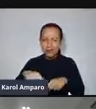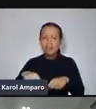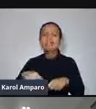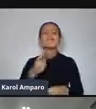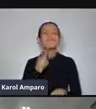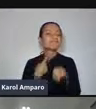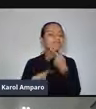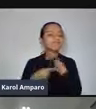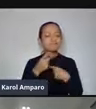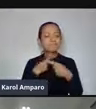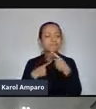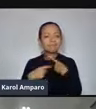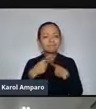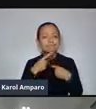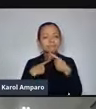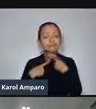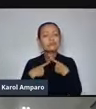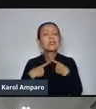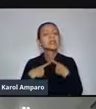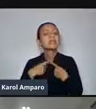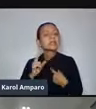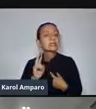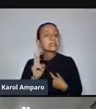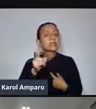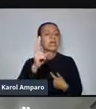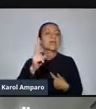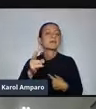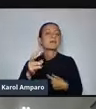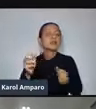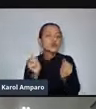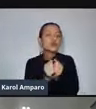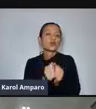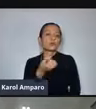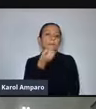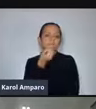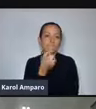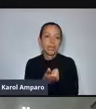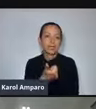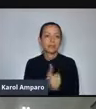E, quiçá, sempre para o bem. Pode passar.